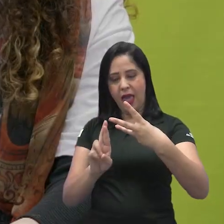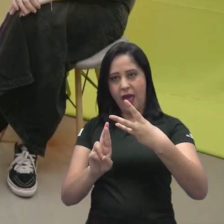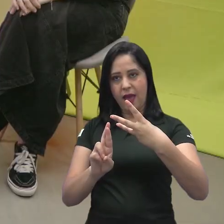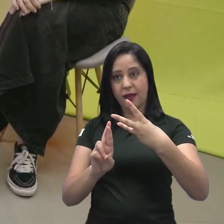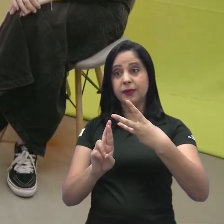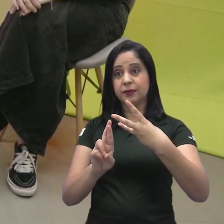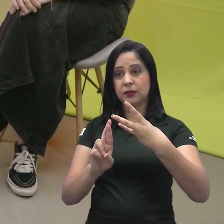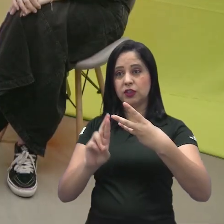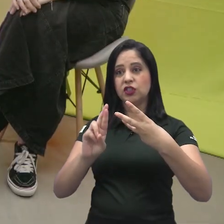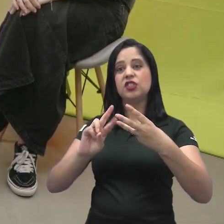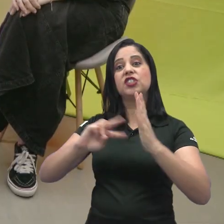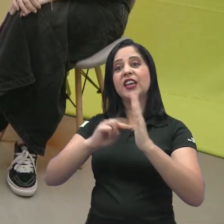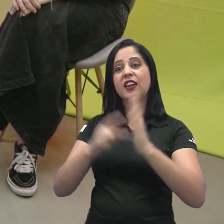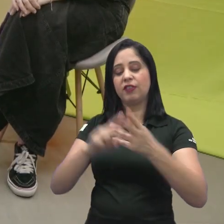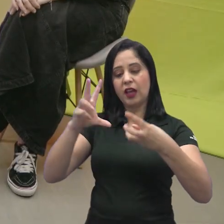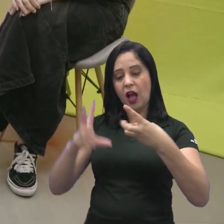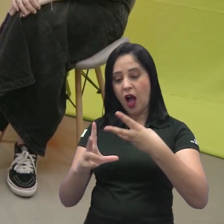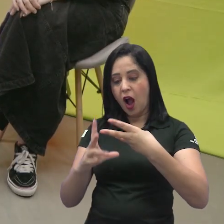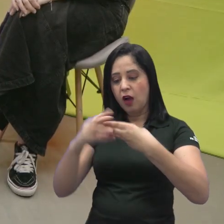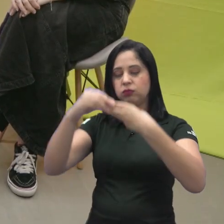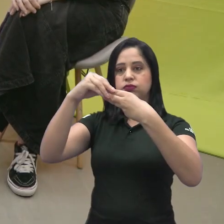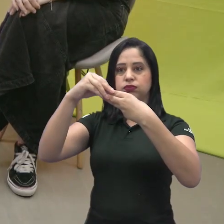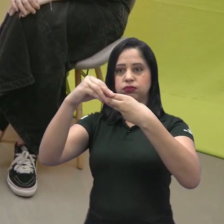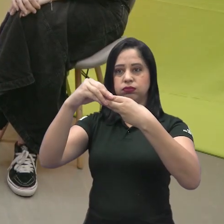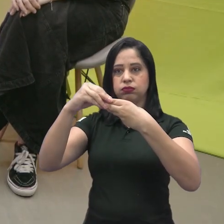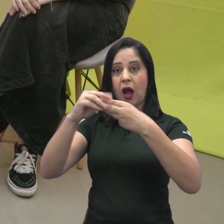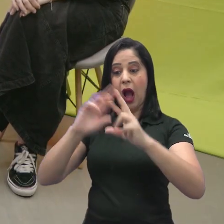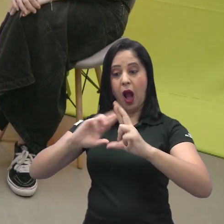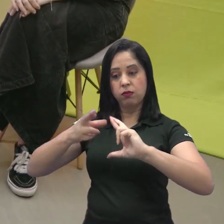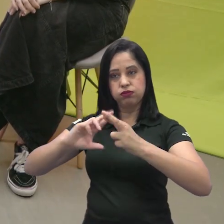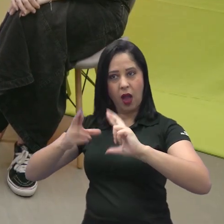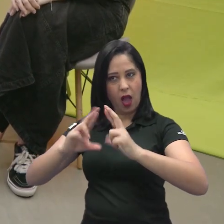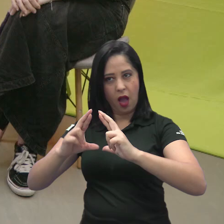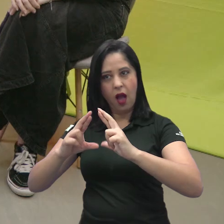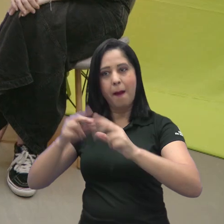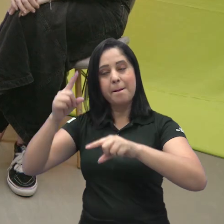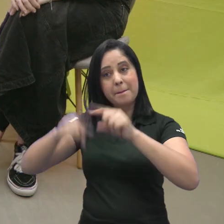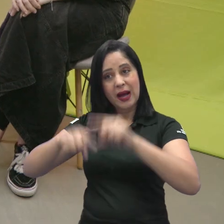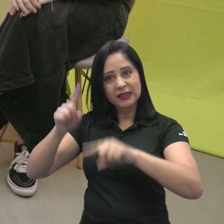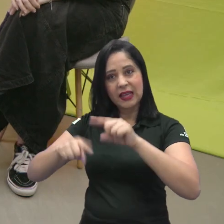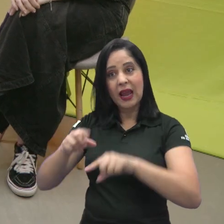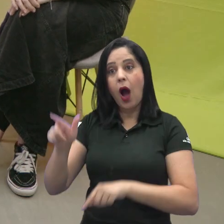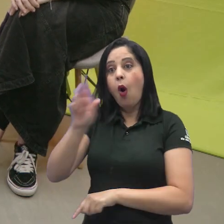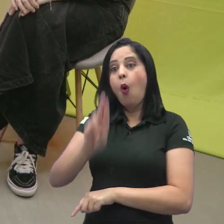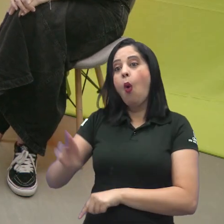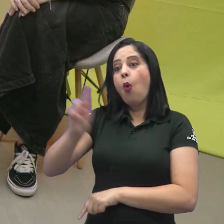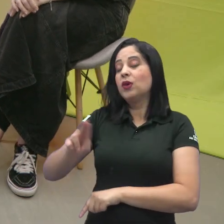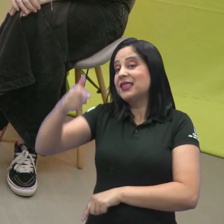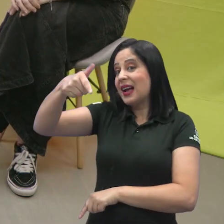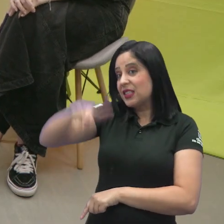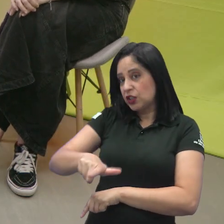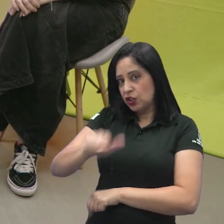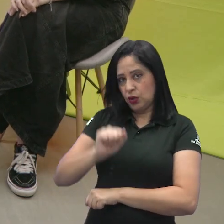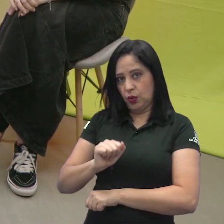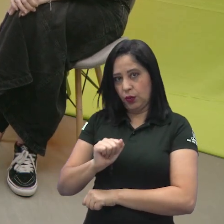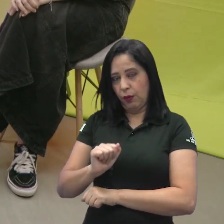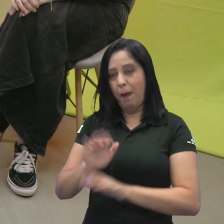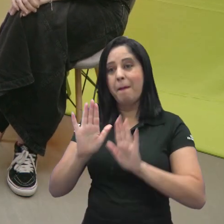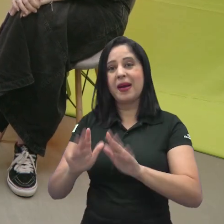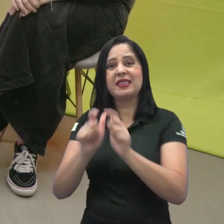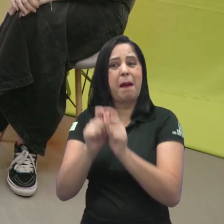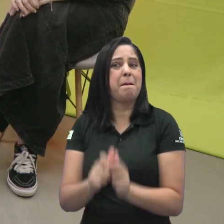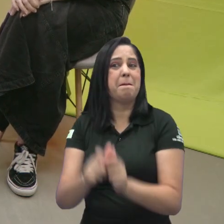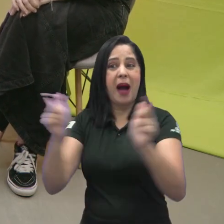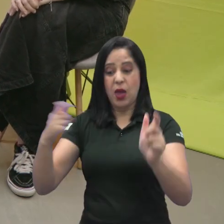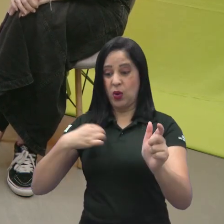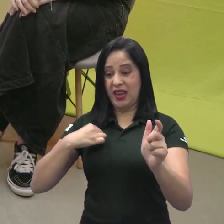upcycling, ele vai tanto no reutilizar quanto no reciclar. Apesar de existir a prática de reciclagem de fibras, a maior parte das roupas